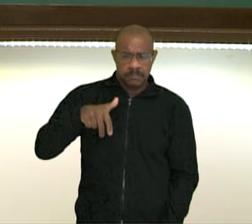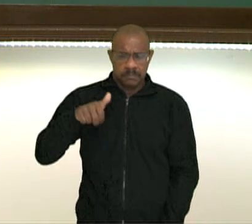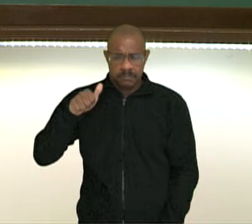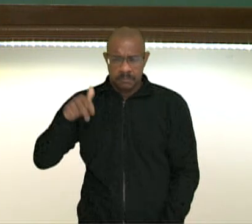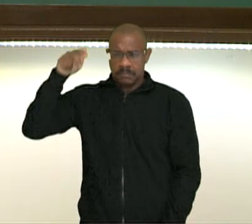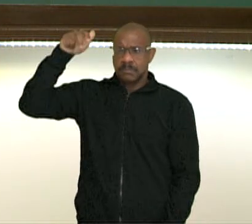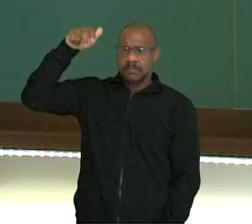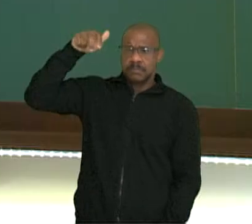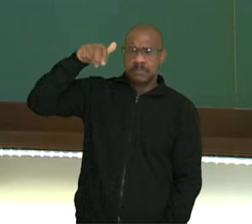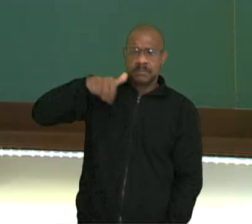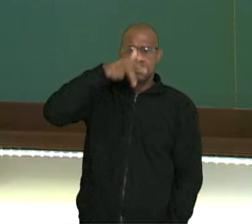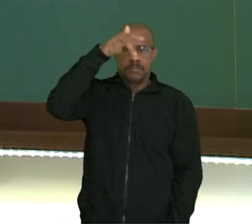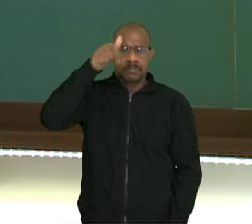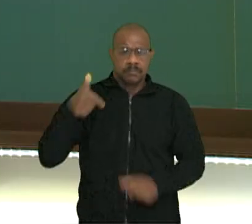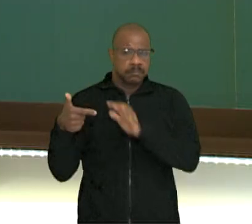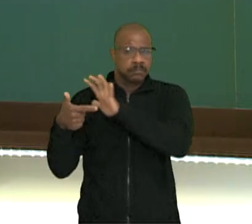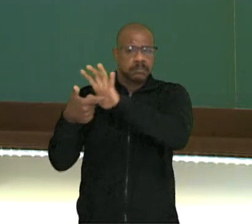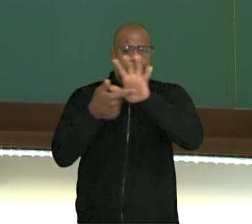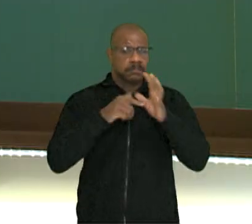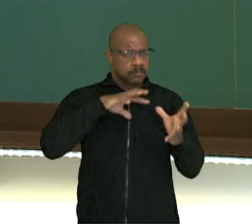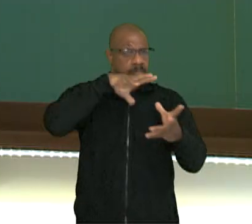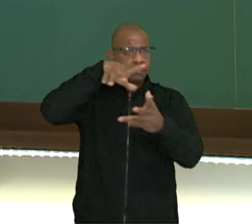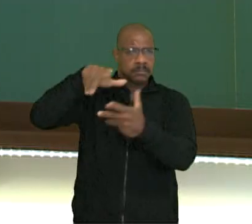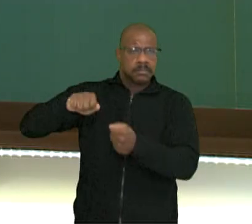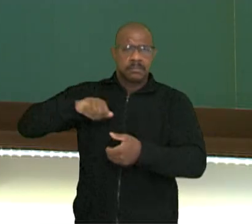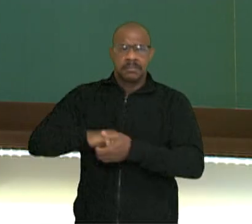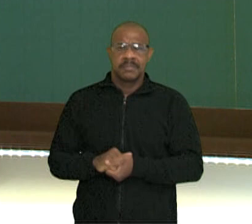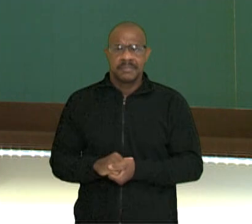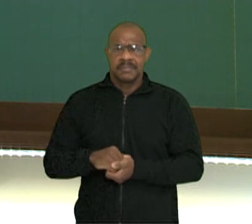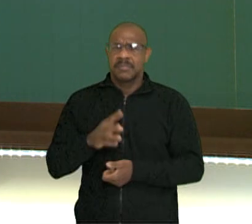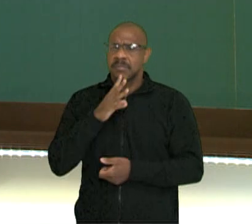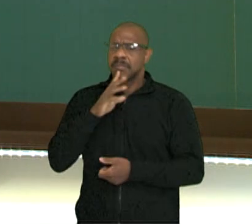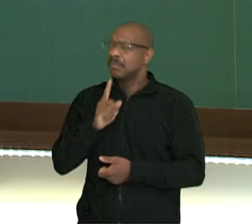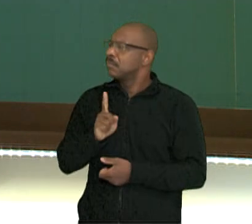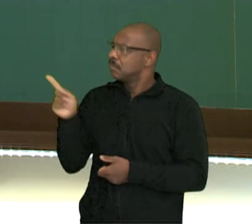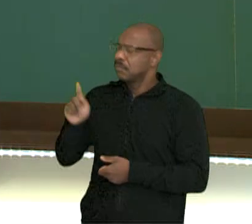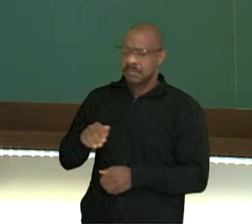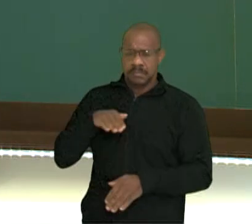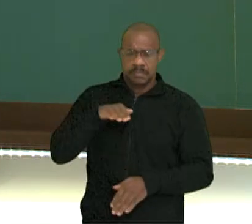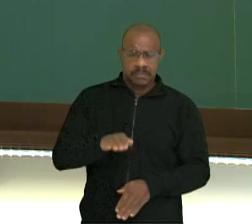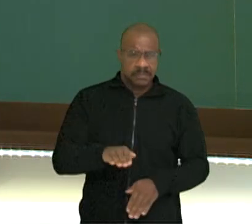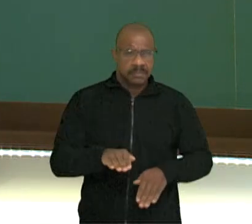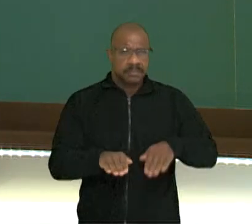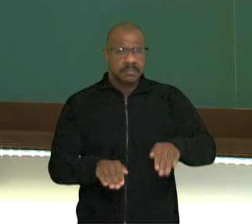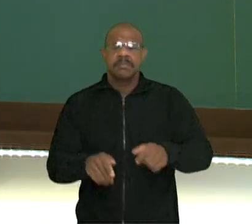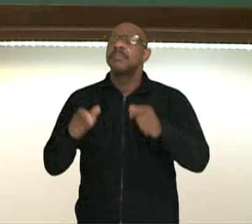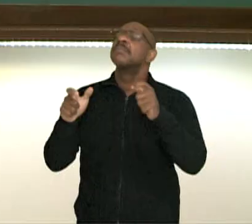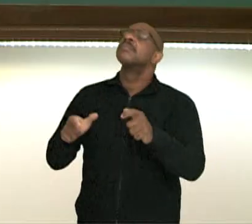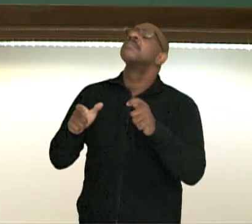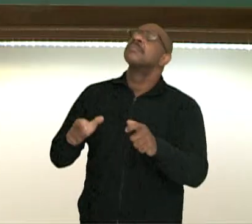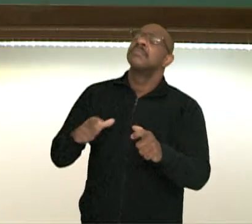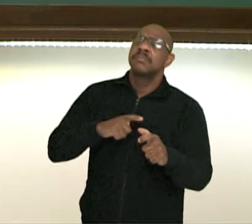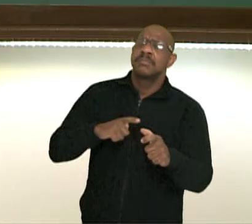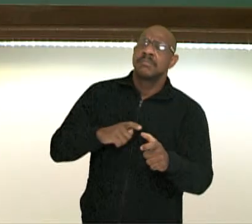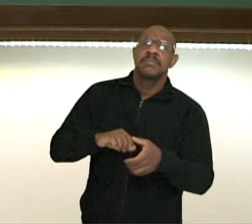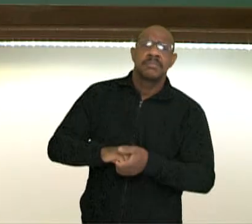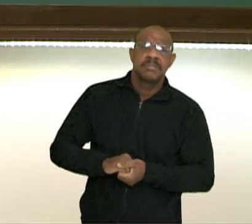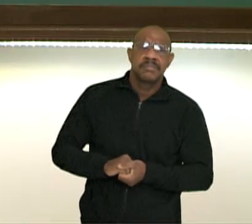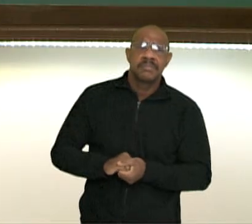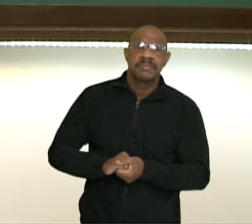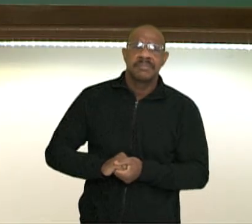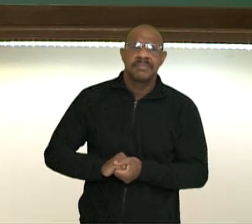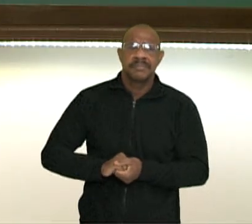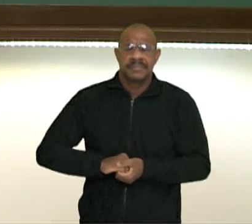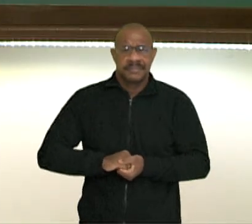para a humanidade. Sabe essas pegadinhas? Onde que elas estavam? Muito